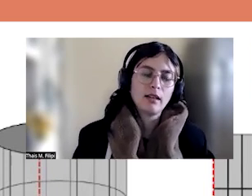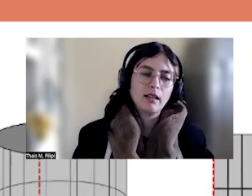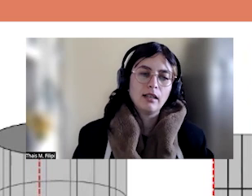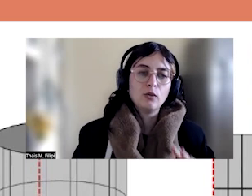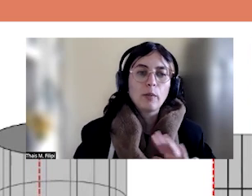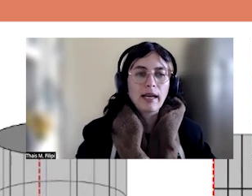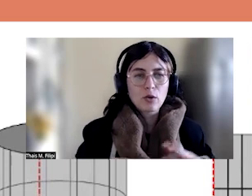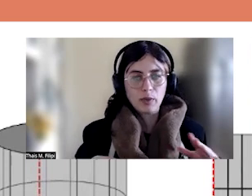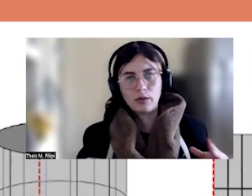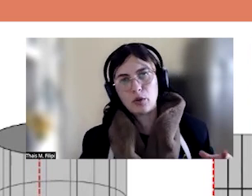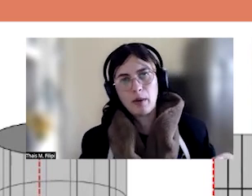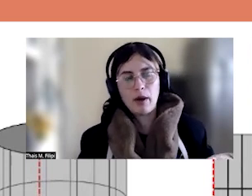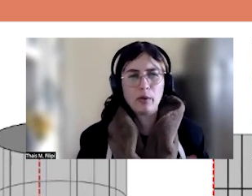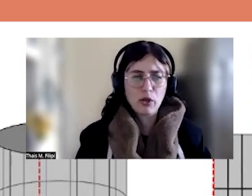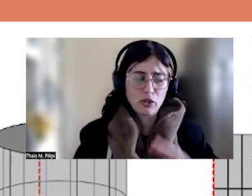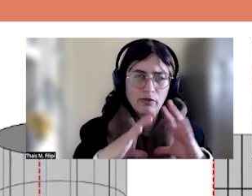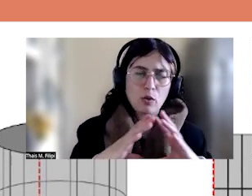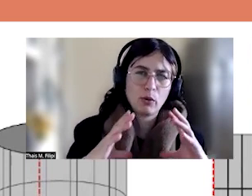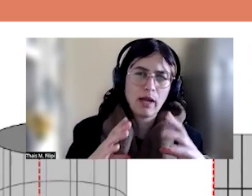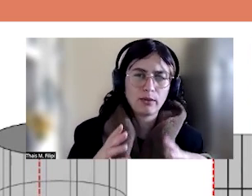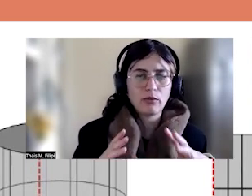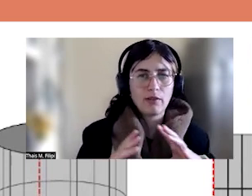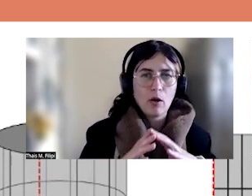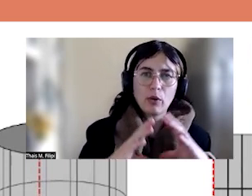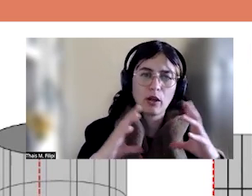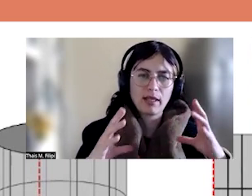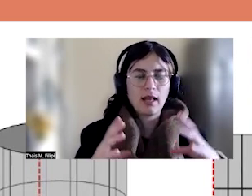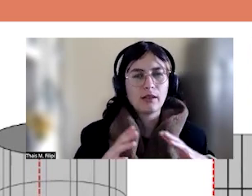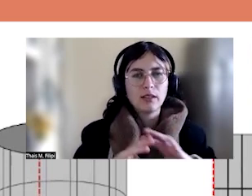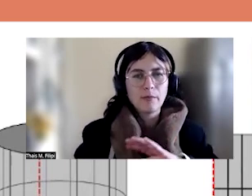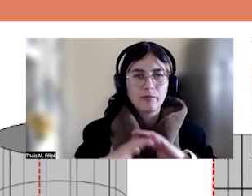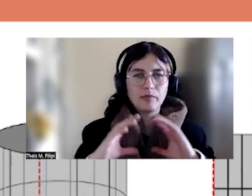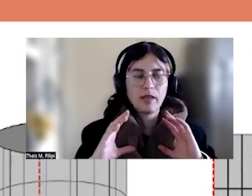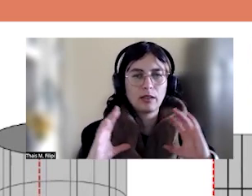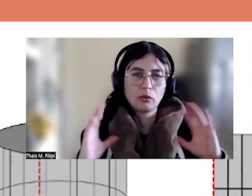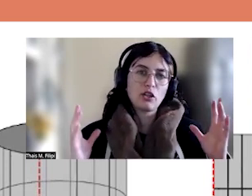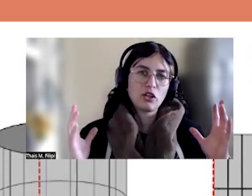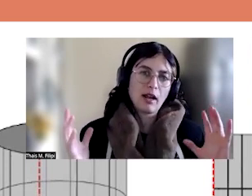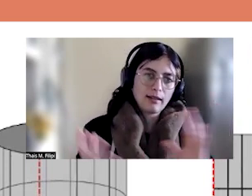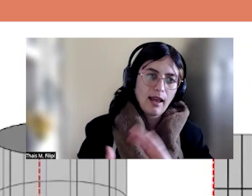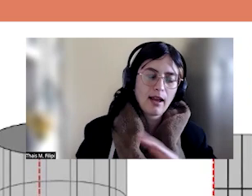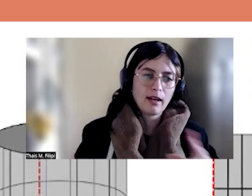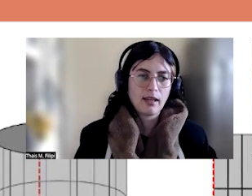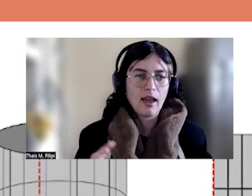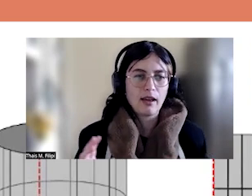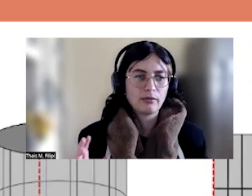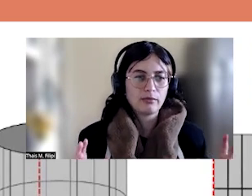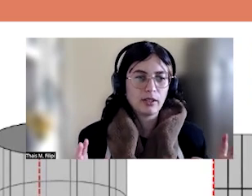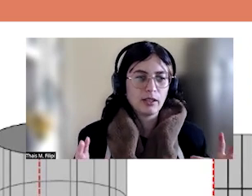Terra num pedaço plano de papel. Depois a gente vai ver sobre o datum, vai ficar um pouquinho mais claro, né? Então a gente tem a Terra,